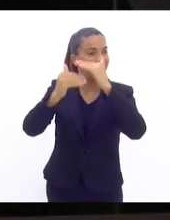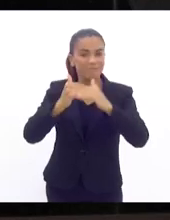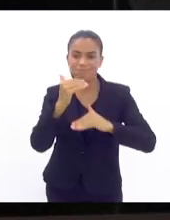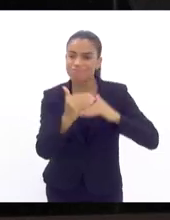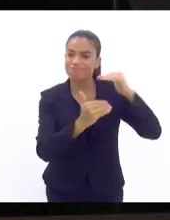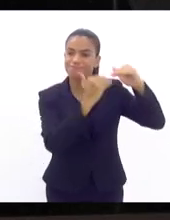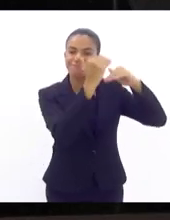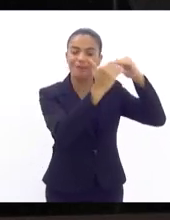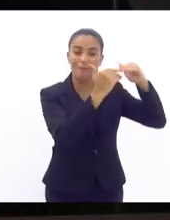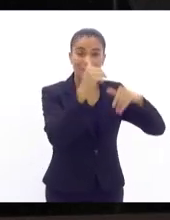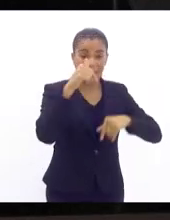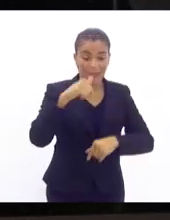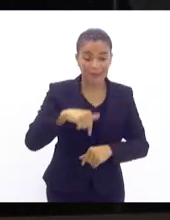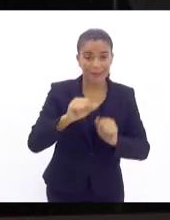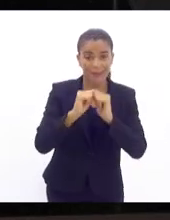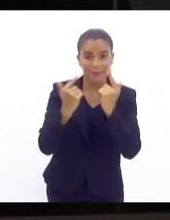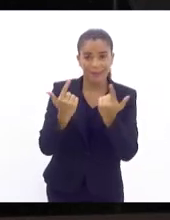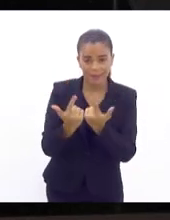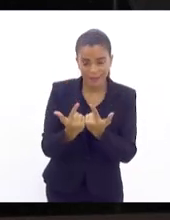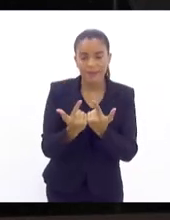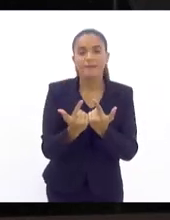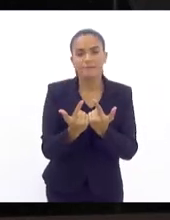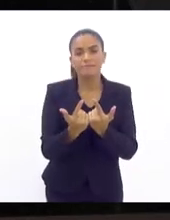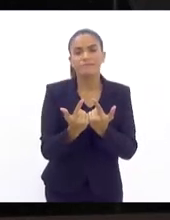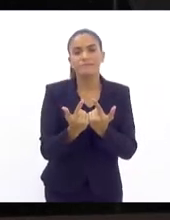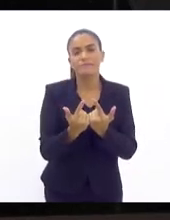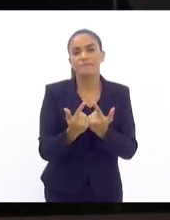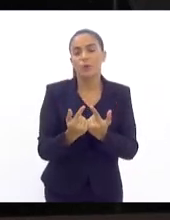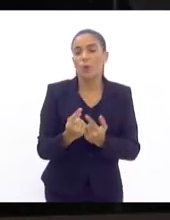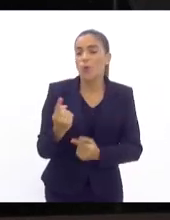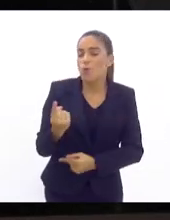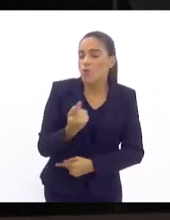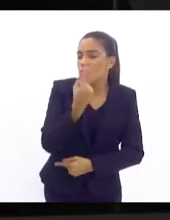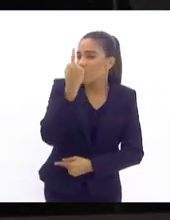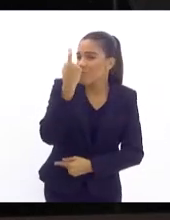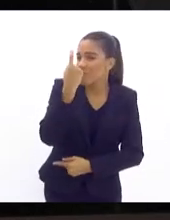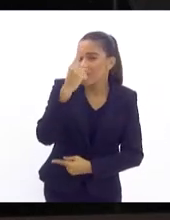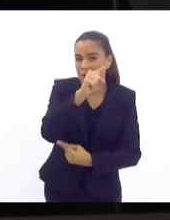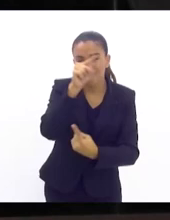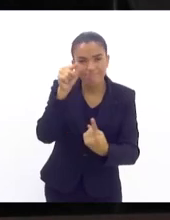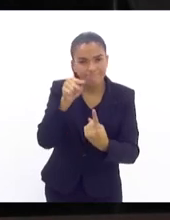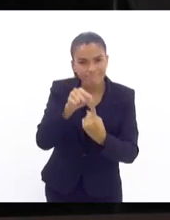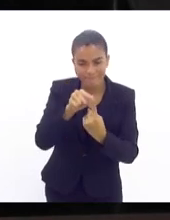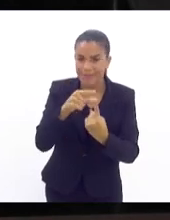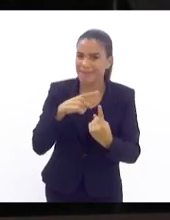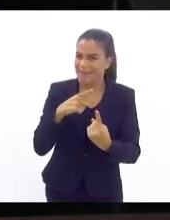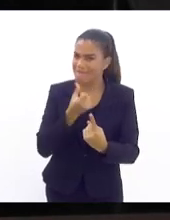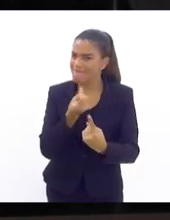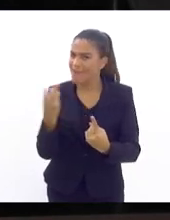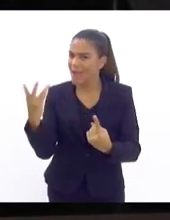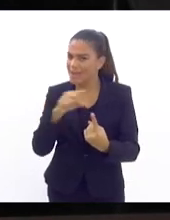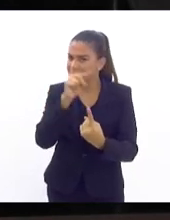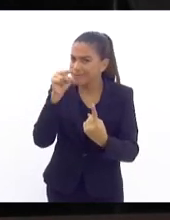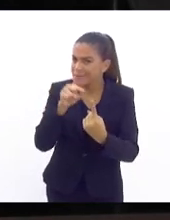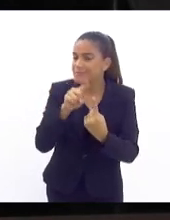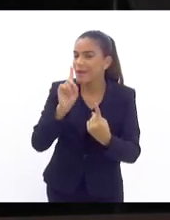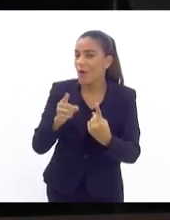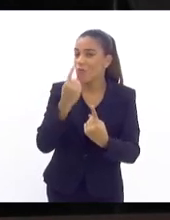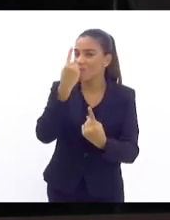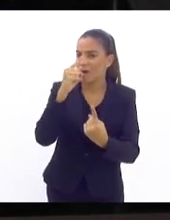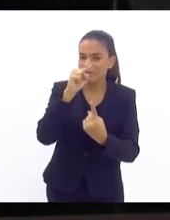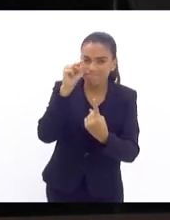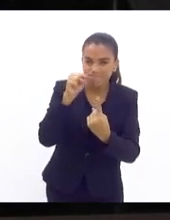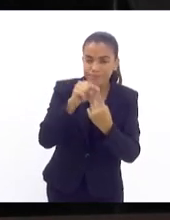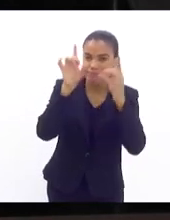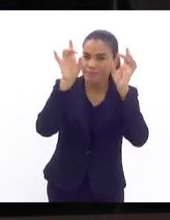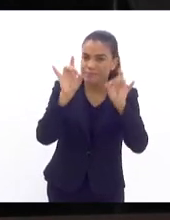aqui na Alerj, como uma das minhas missões, é trabalhar para tirar